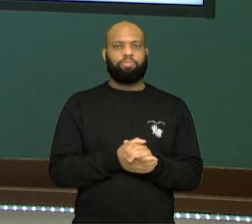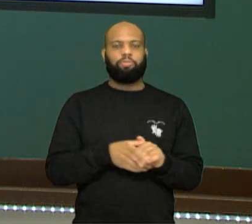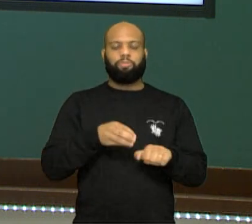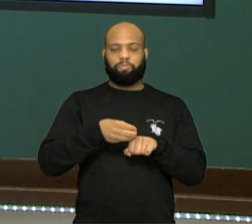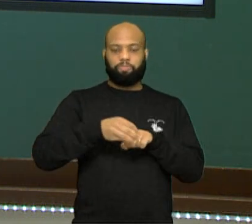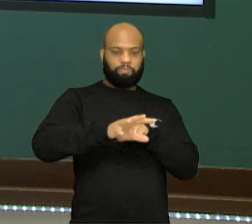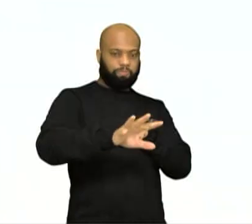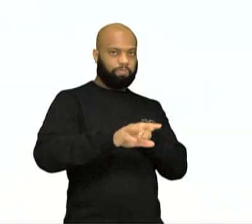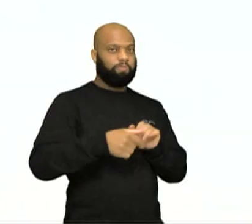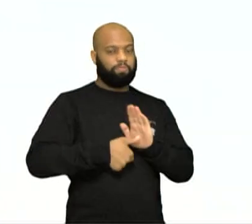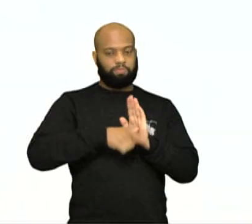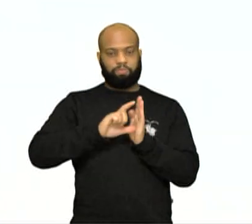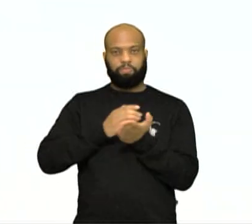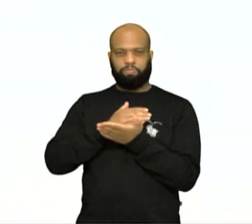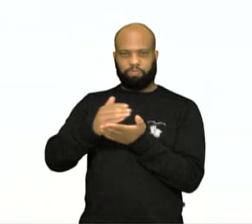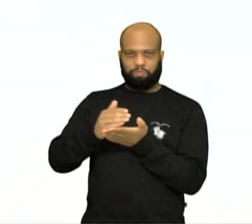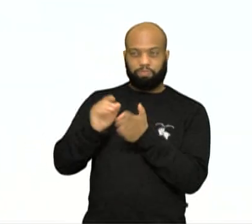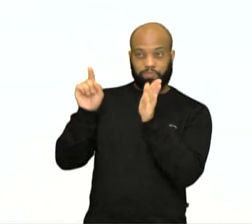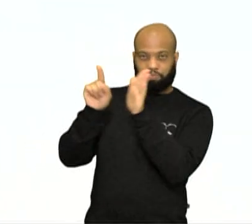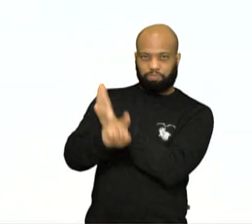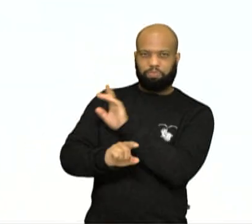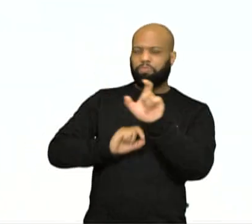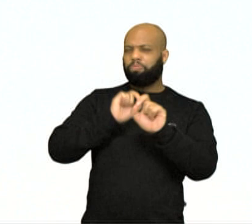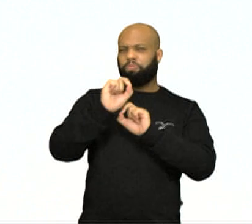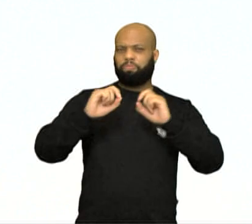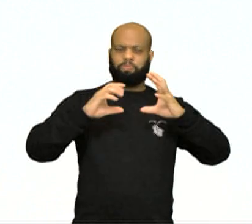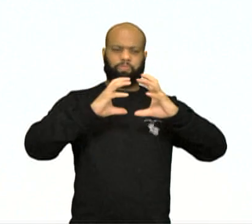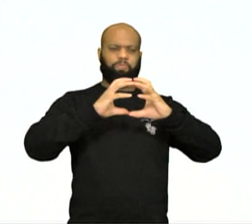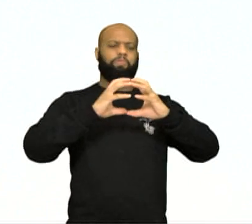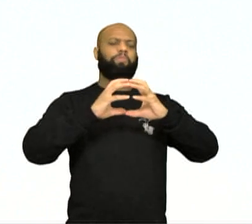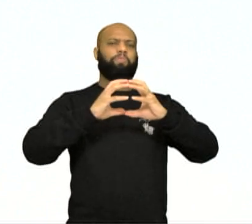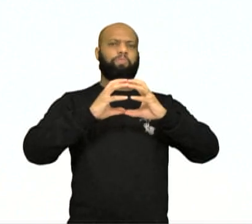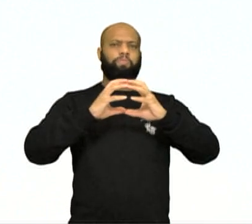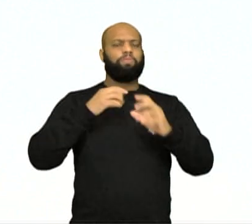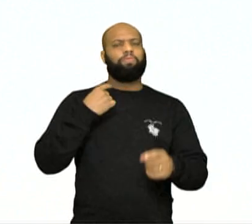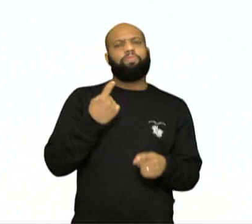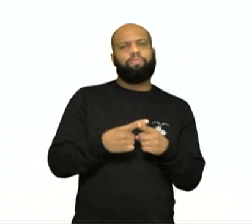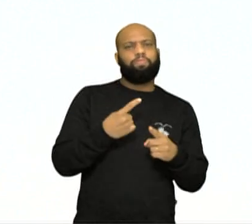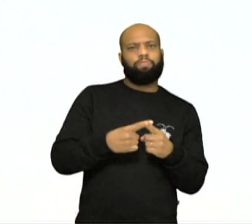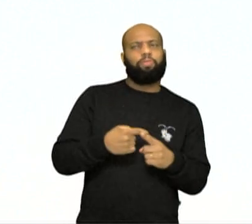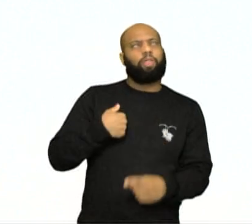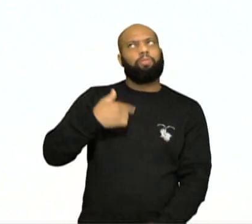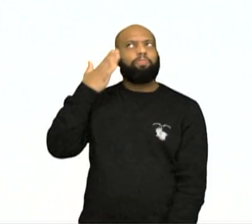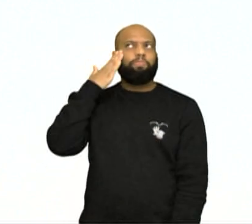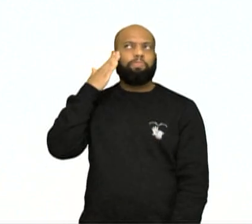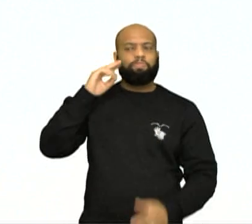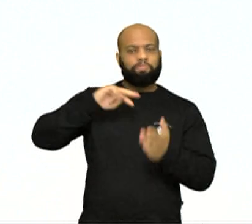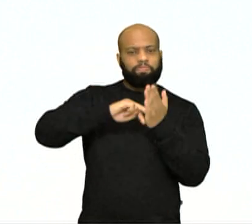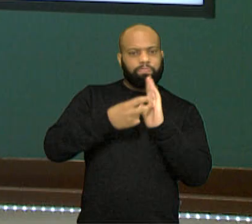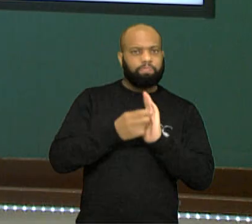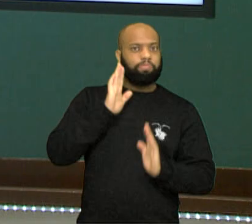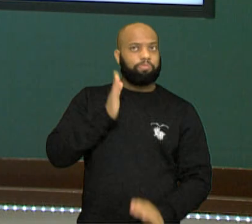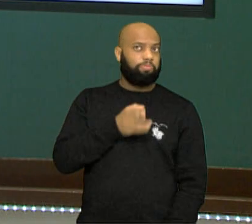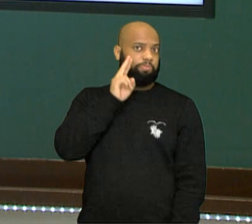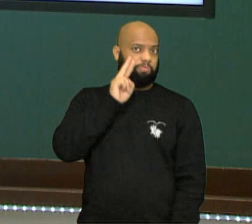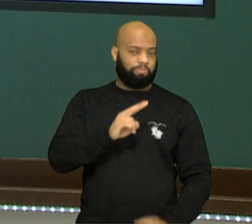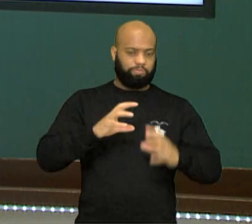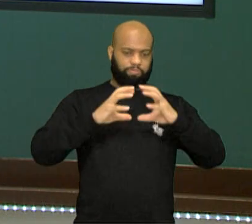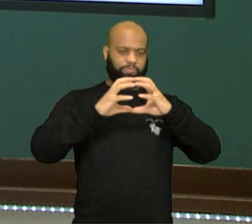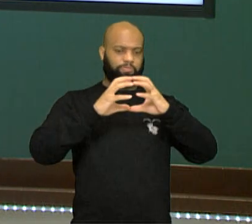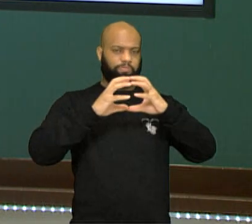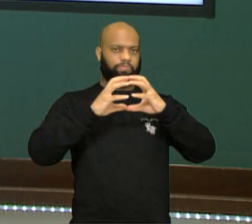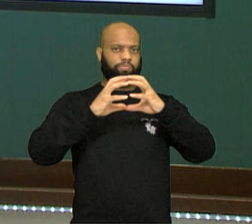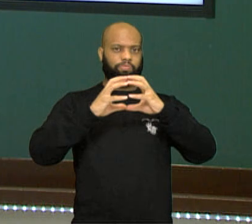nossos vídeos. O que é uma esfera? Eu sempre digo o seguinte, às vezes a gente sabe o que significa, tem a visualização, quando eu falo